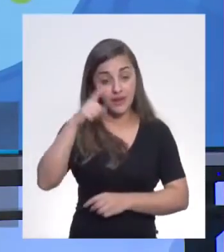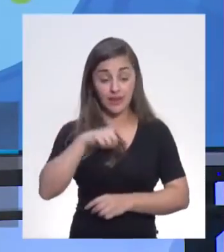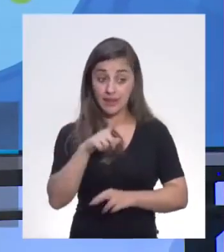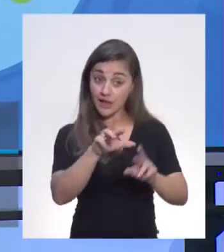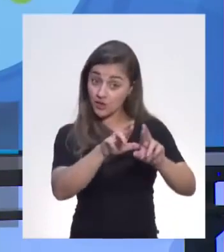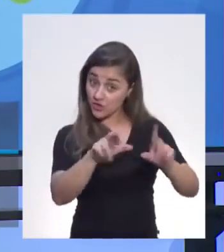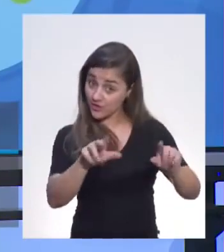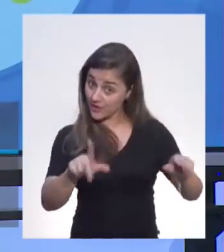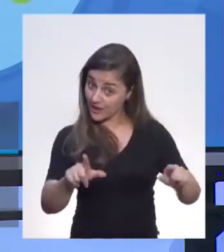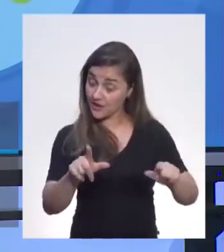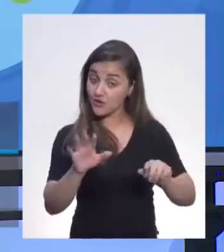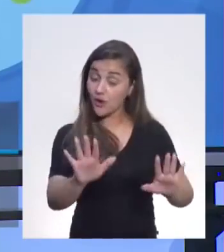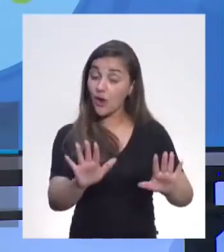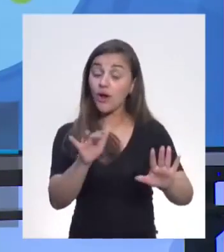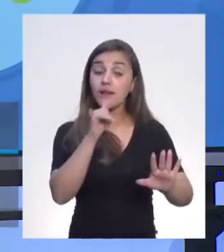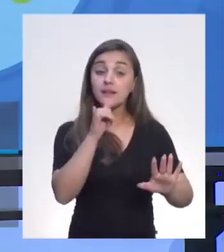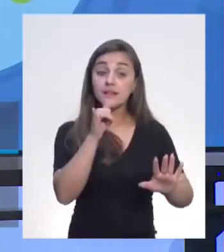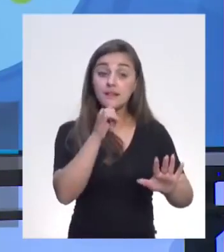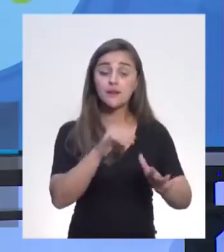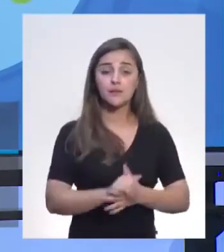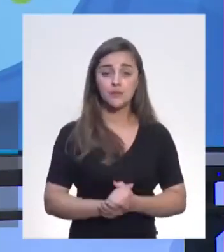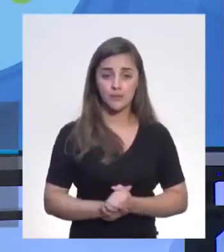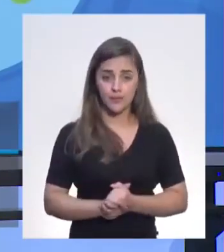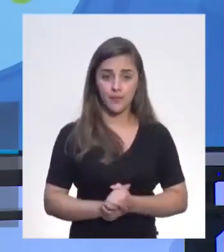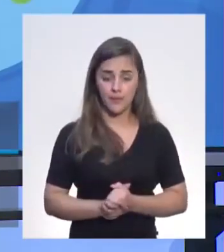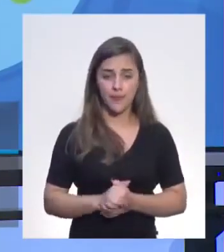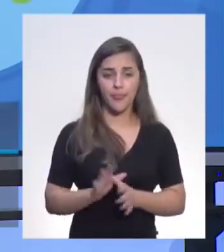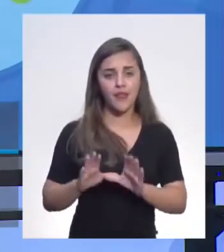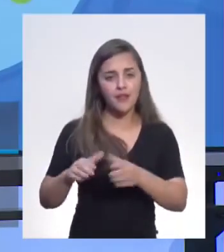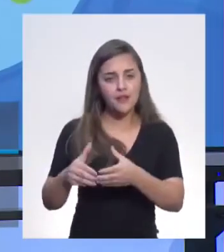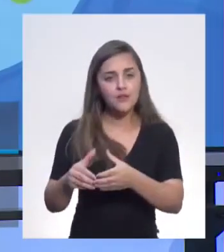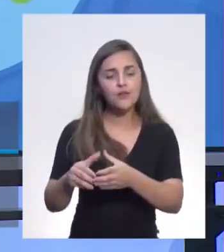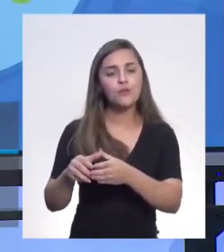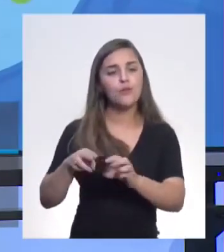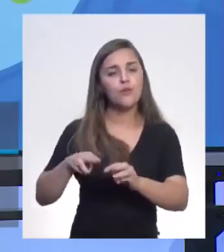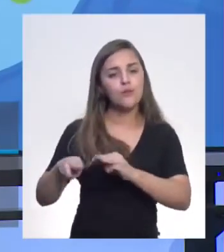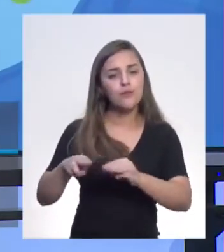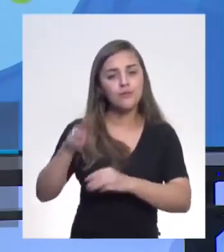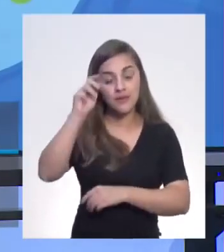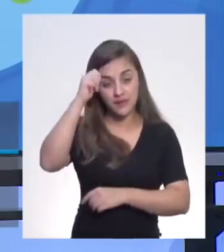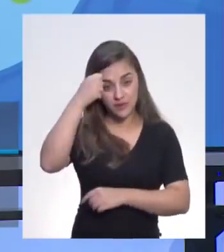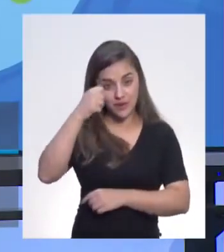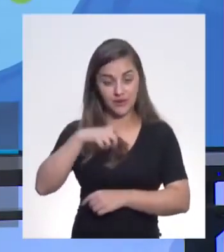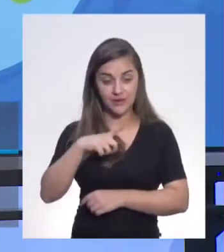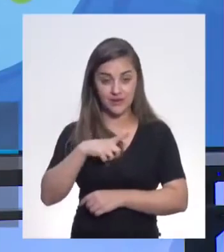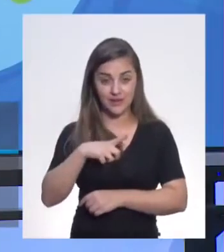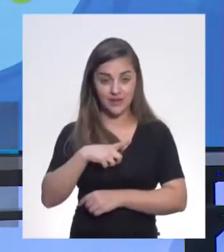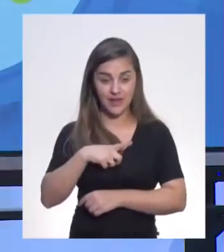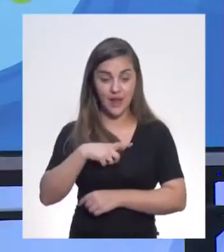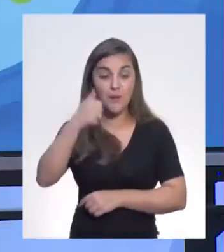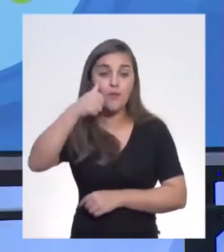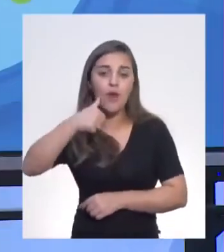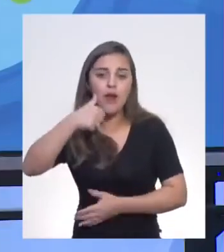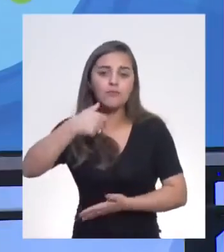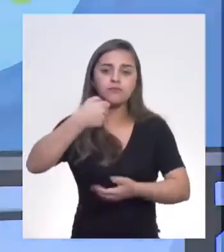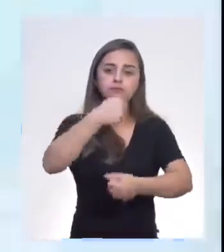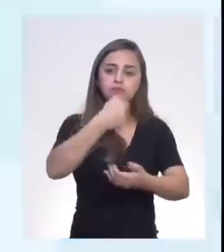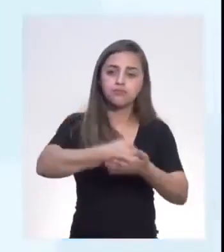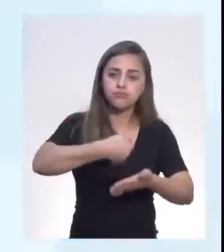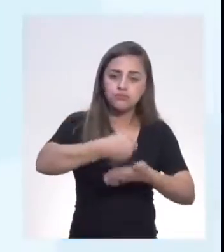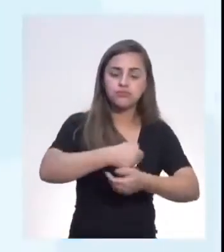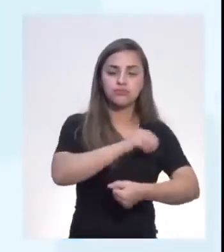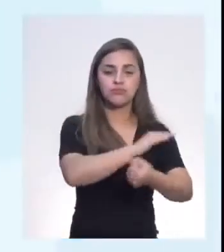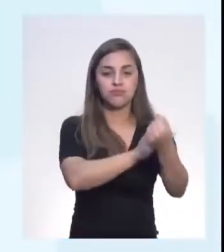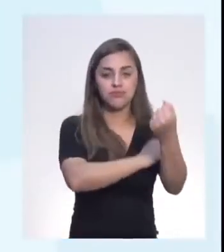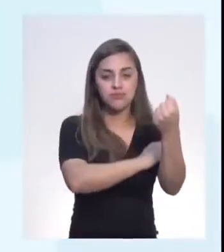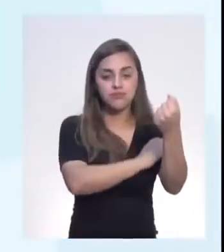Por exemplo, quando a gente fala sobre o movimento negro, existe o feminismo dentro do movimento negro. Porque a gente tem que